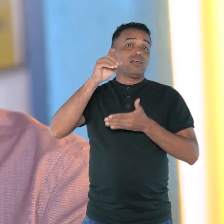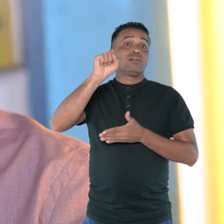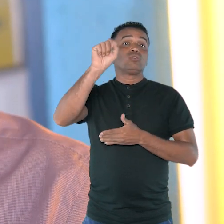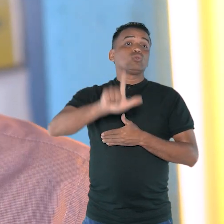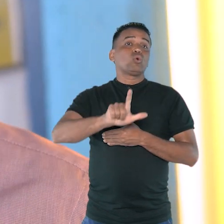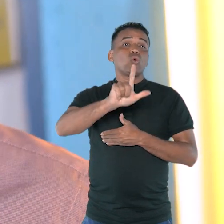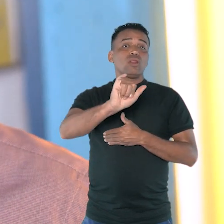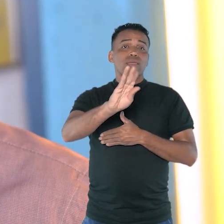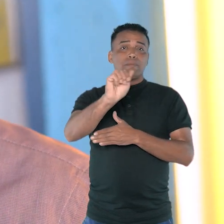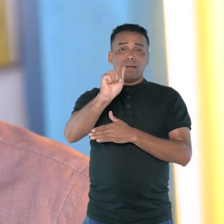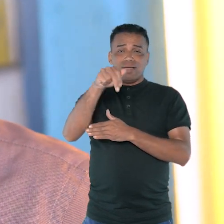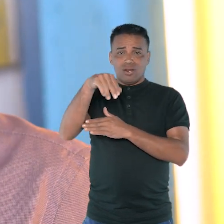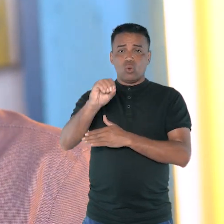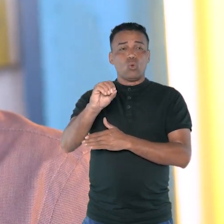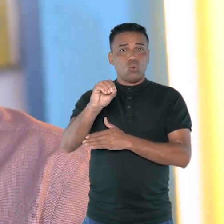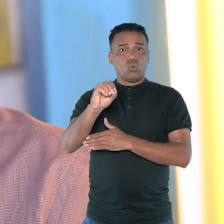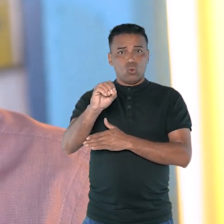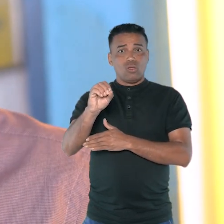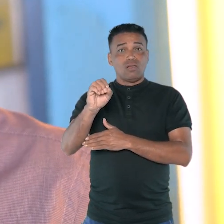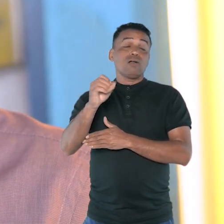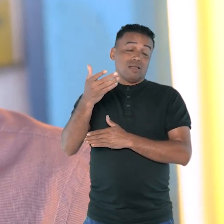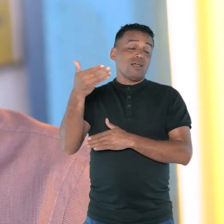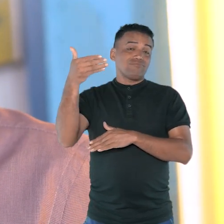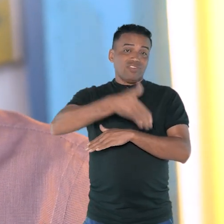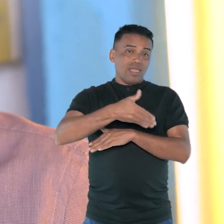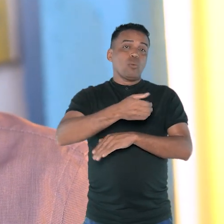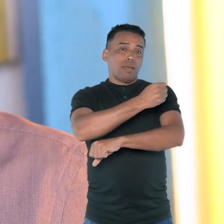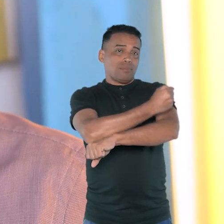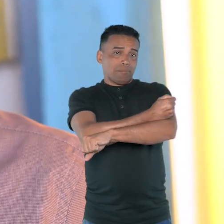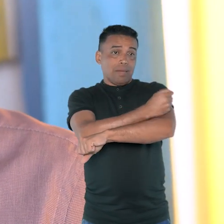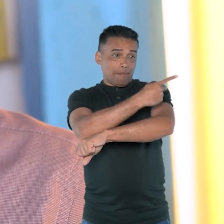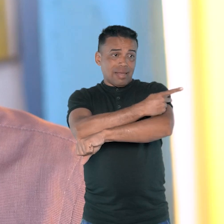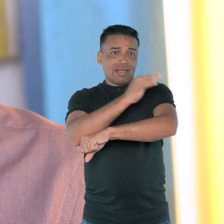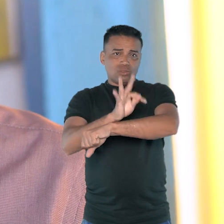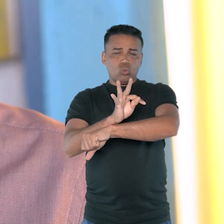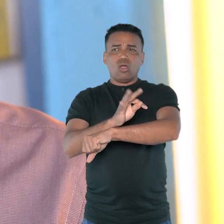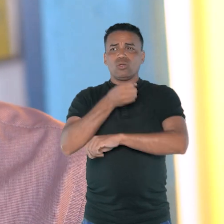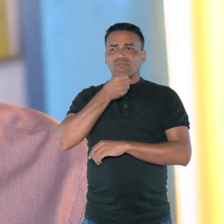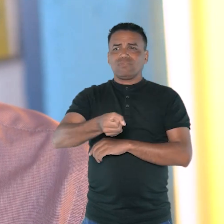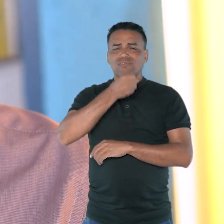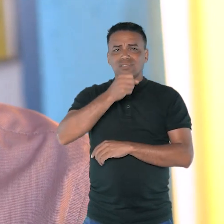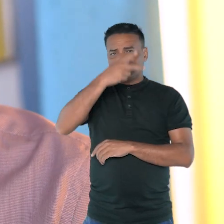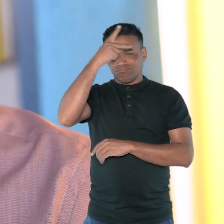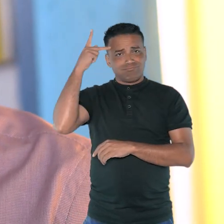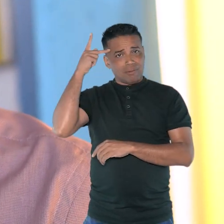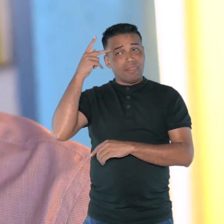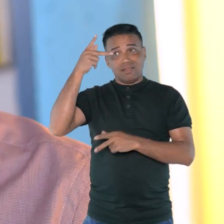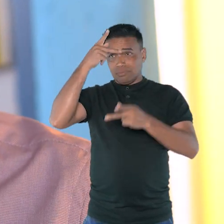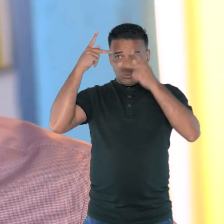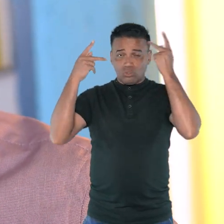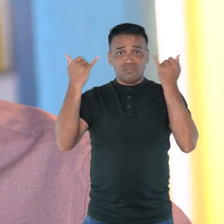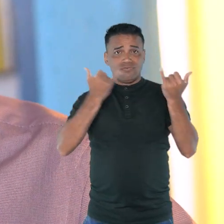Brasil, e alguns deles vieram para Paracatu, enquanto eu estava entrevistando as pessoas, elas falavam comigo, né, sobre